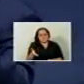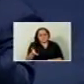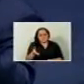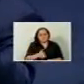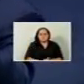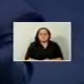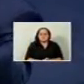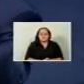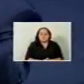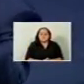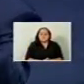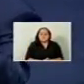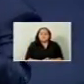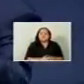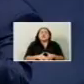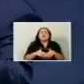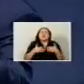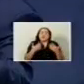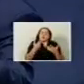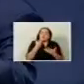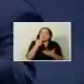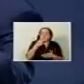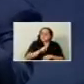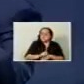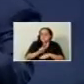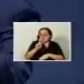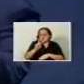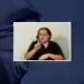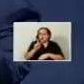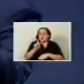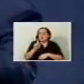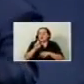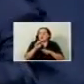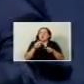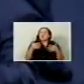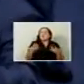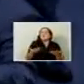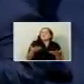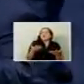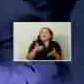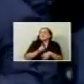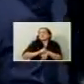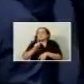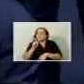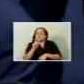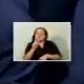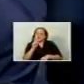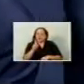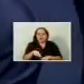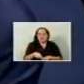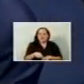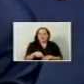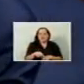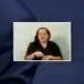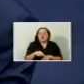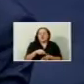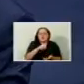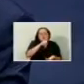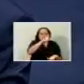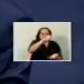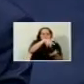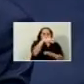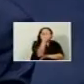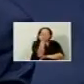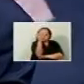ato. Dito de gestão, vamos considerar que fosse um ato de gestão, lá plantar a muda do pau